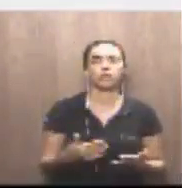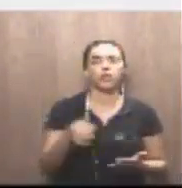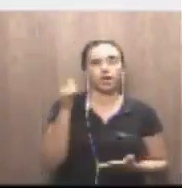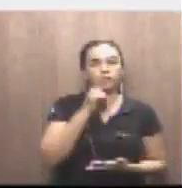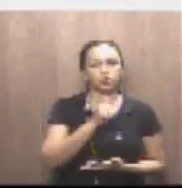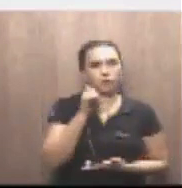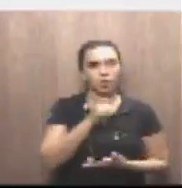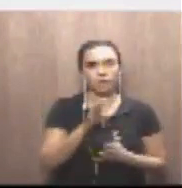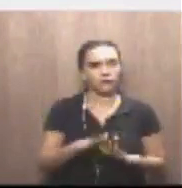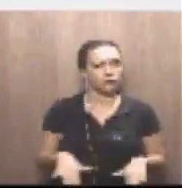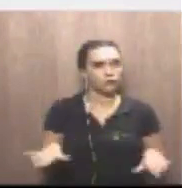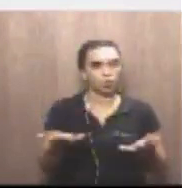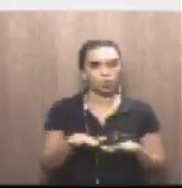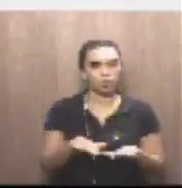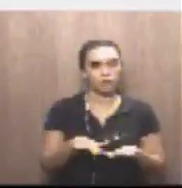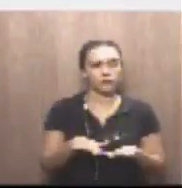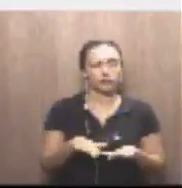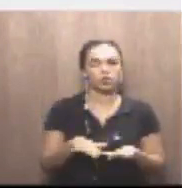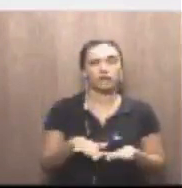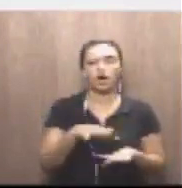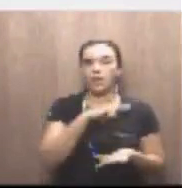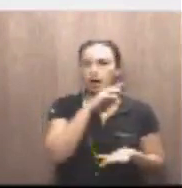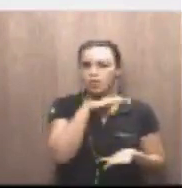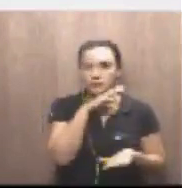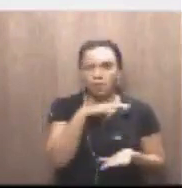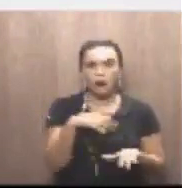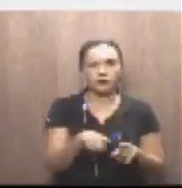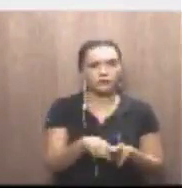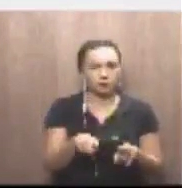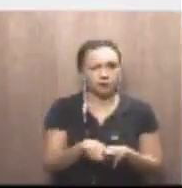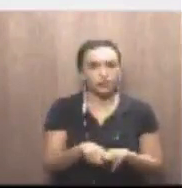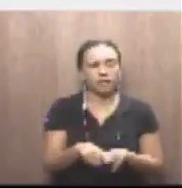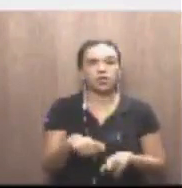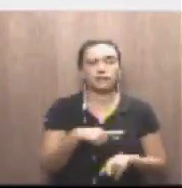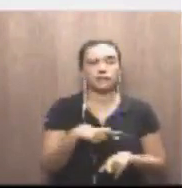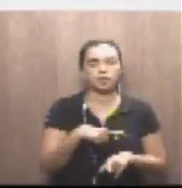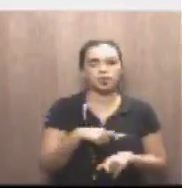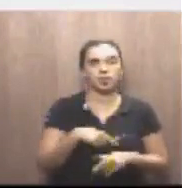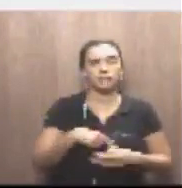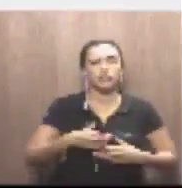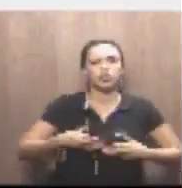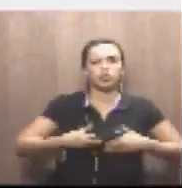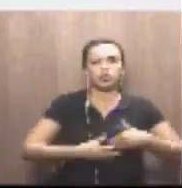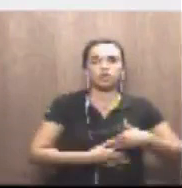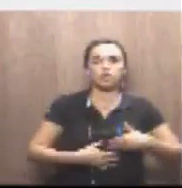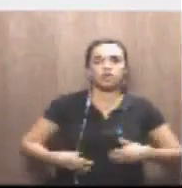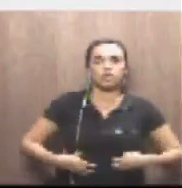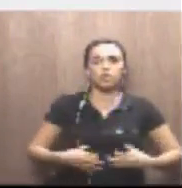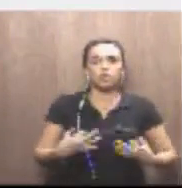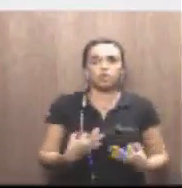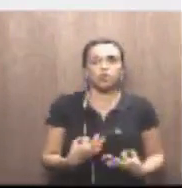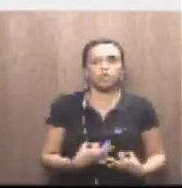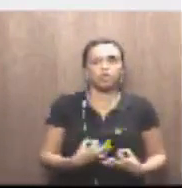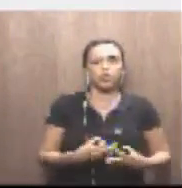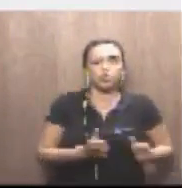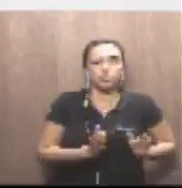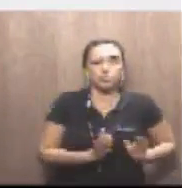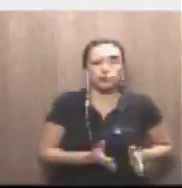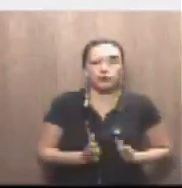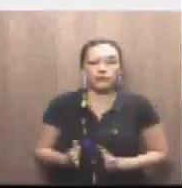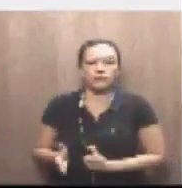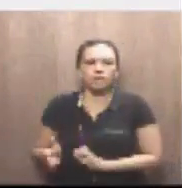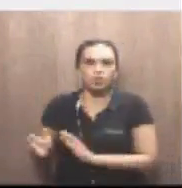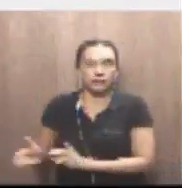reino animal, como a cada mulher, um sistema reprodutivo perfeitamente organizado para a manutenção da